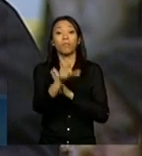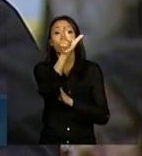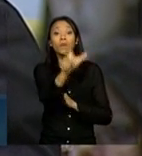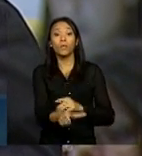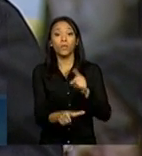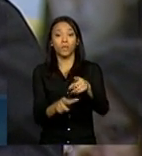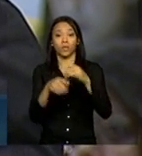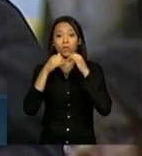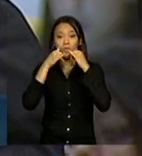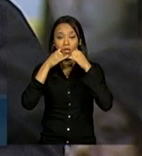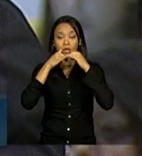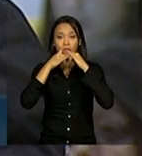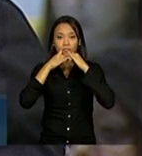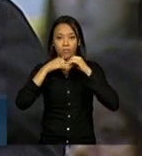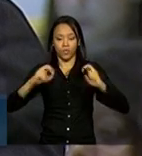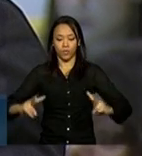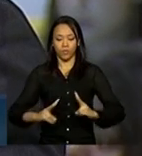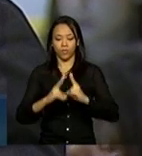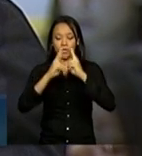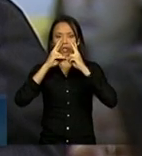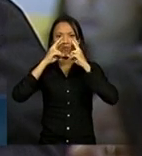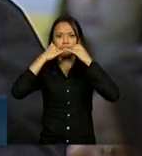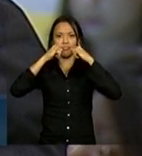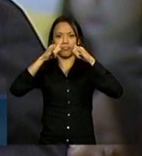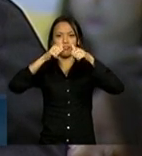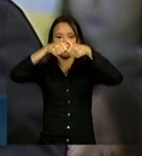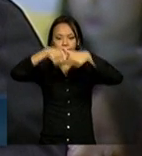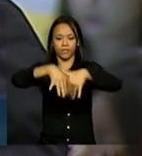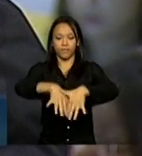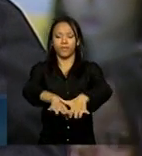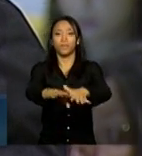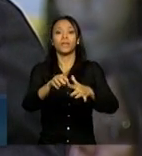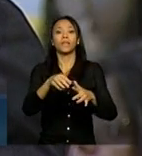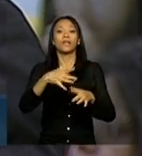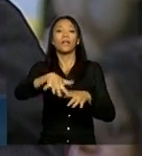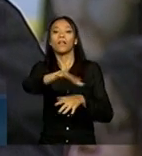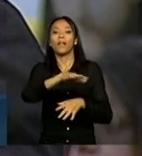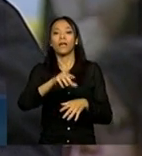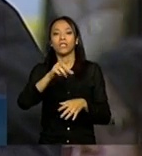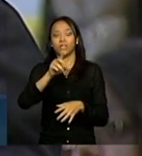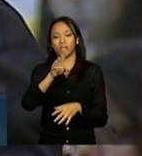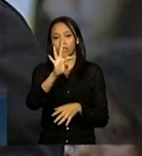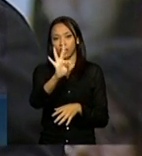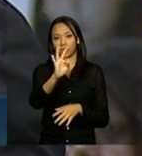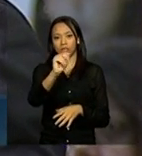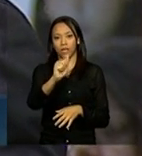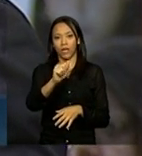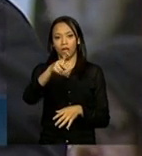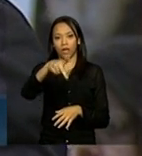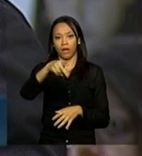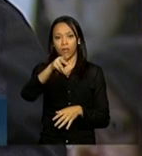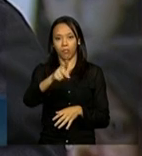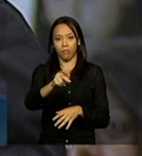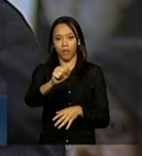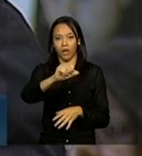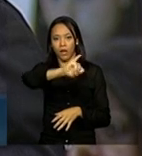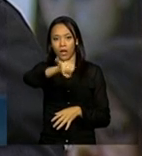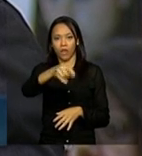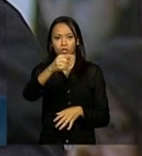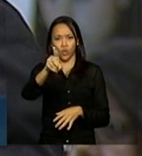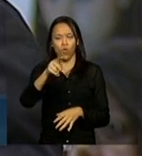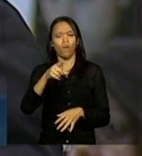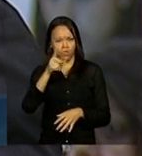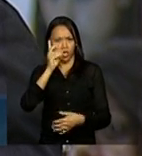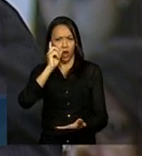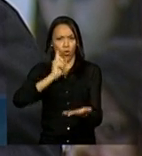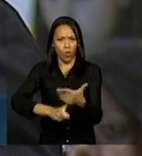Tapajós. Os senhores chegaram a marcar o dia 15 de dezembro como data do leilão, houve algumas objeções por